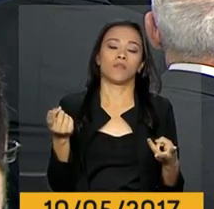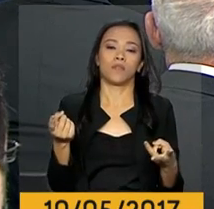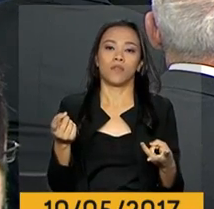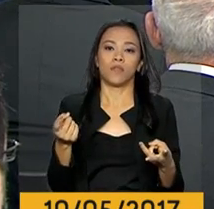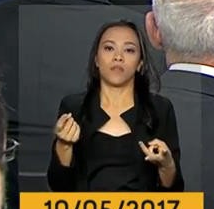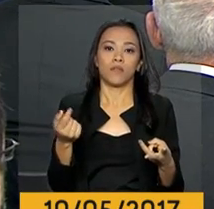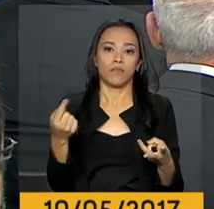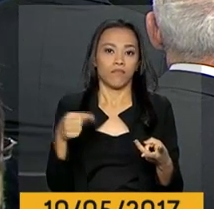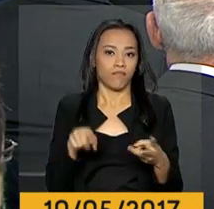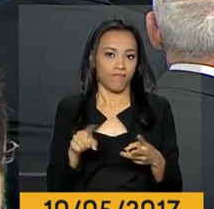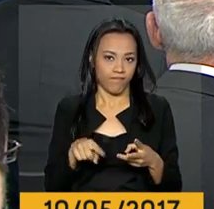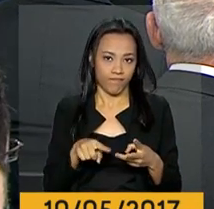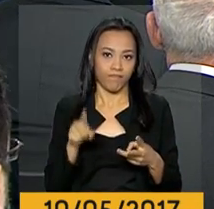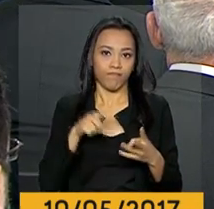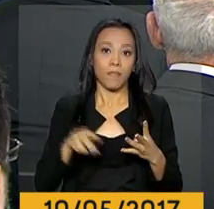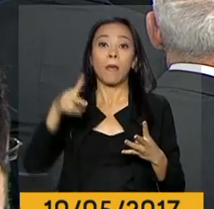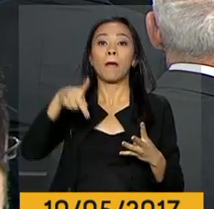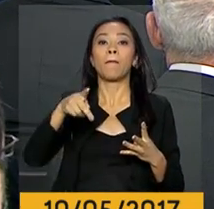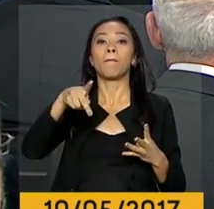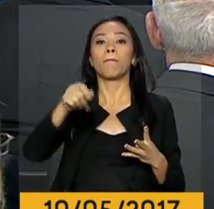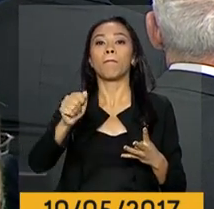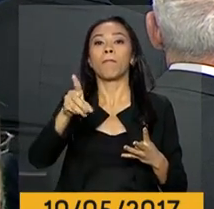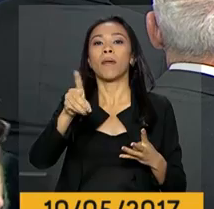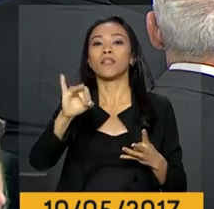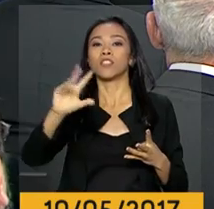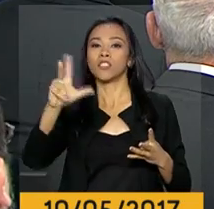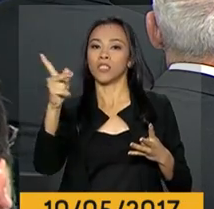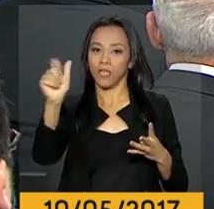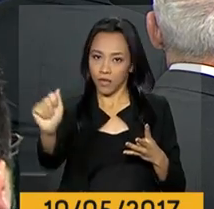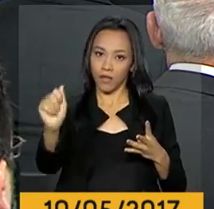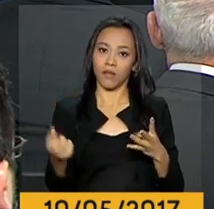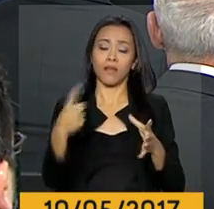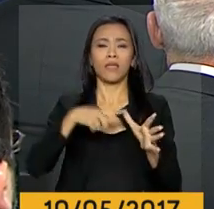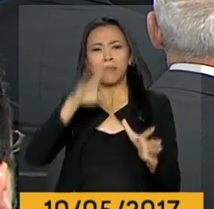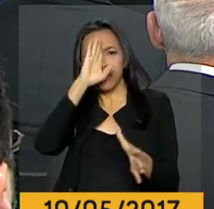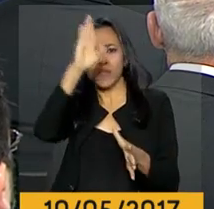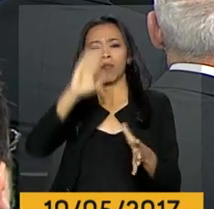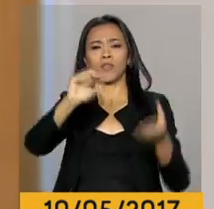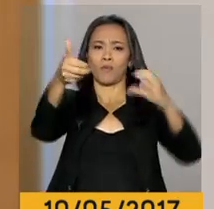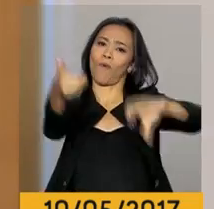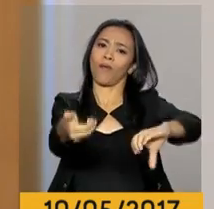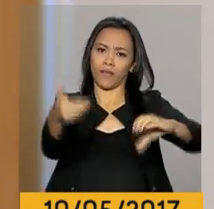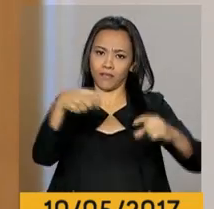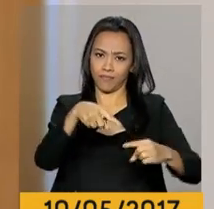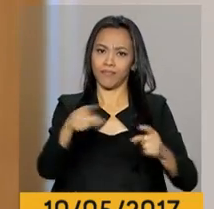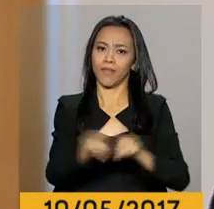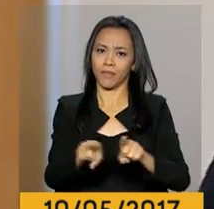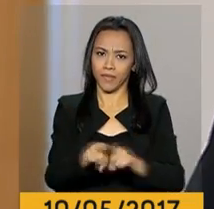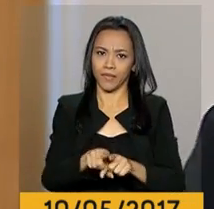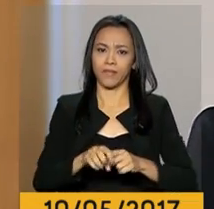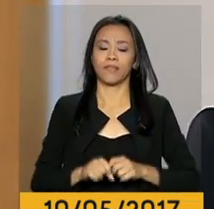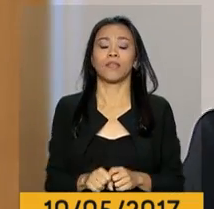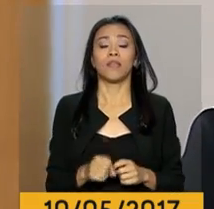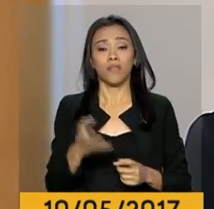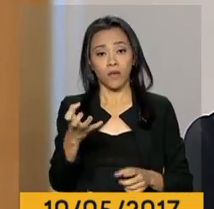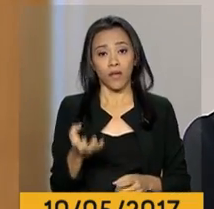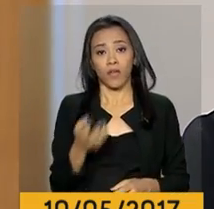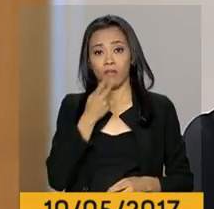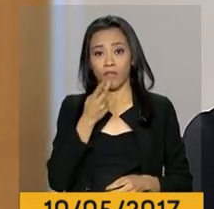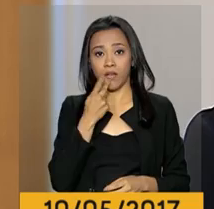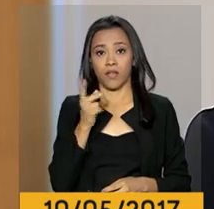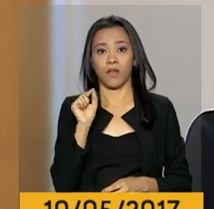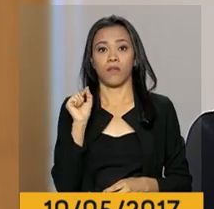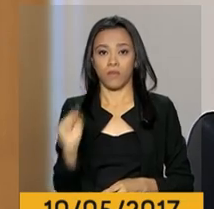do do Padilha e particularmente do congresso nacional e aqui eu quero dizer como Na